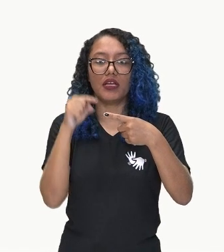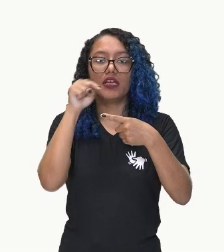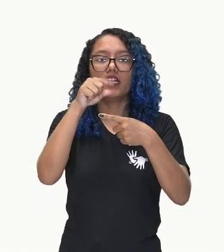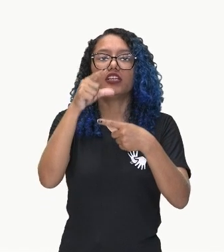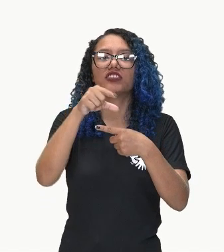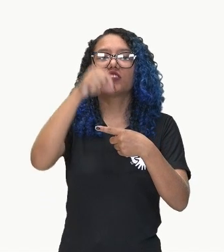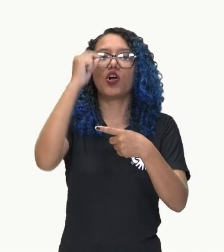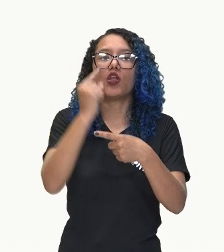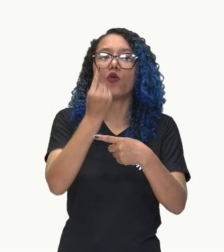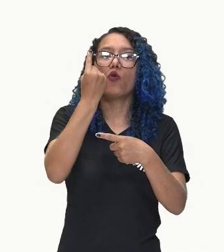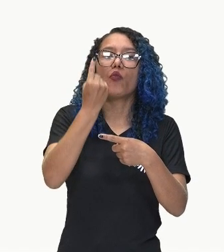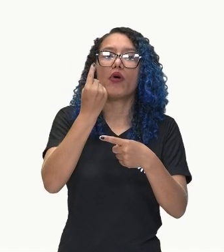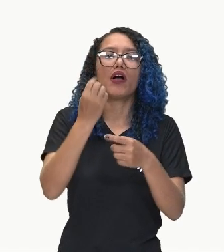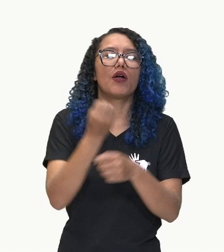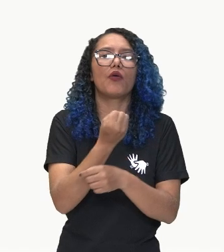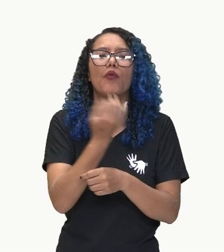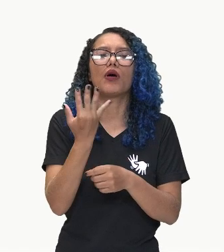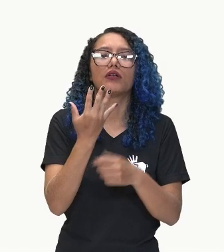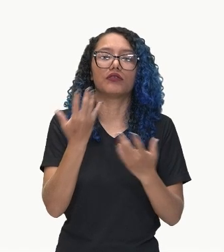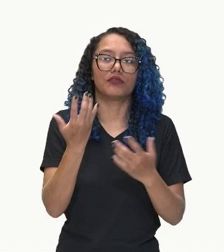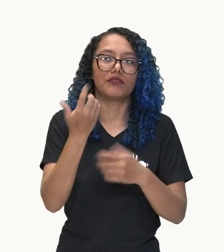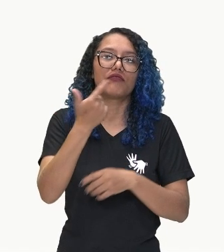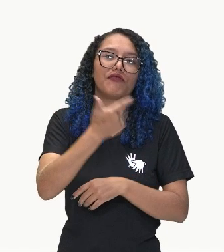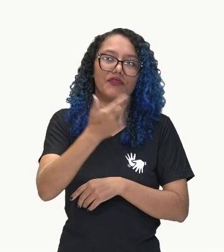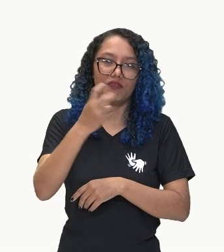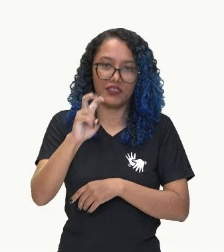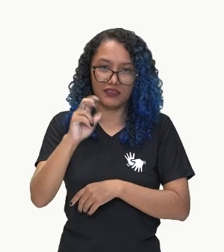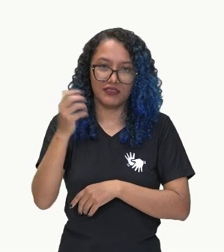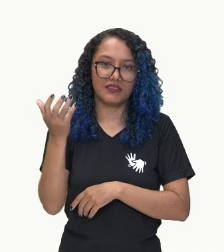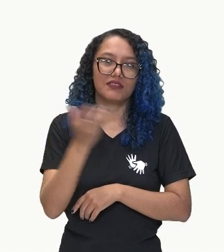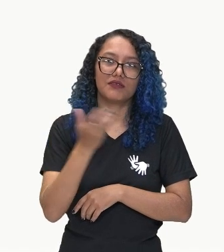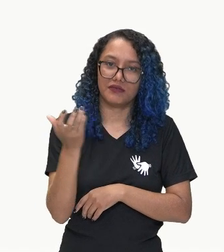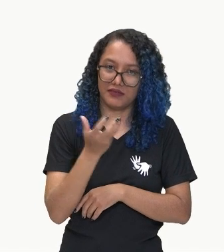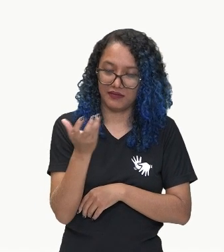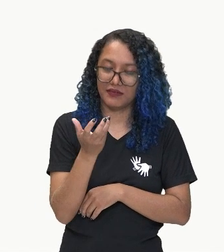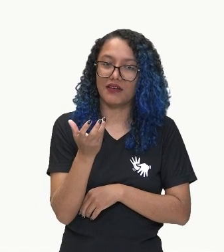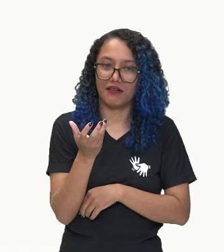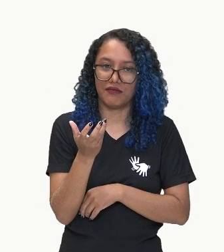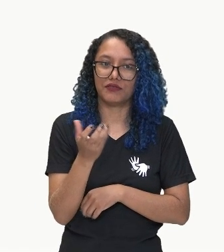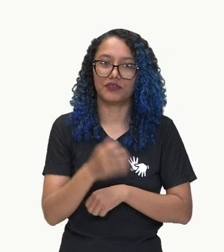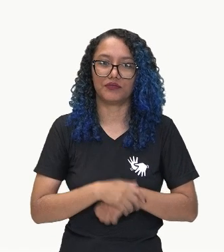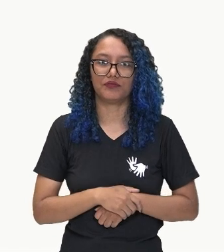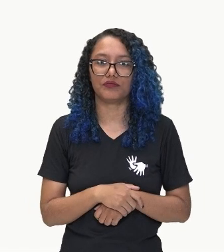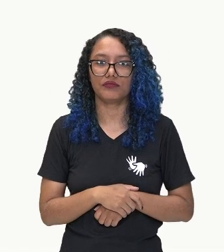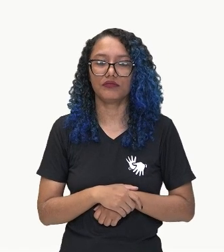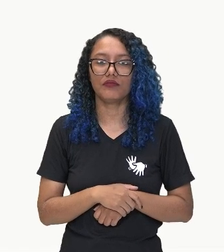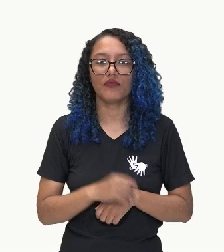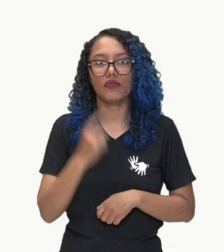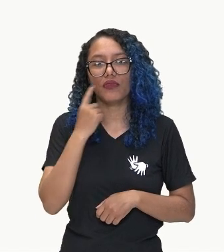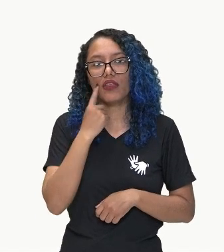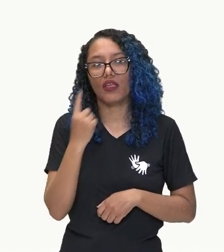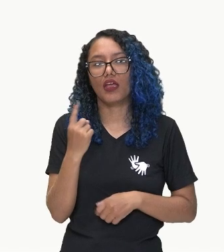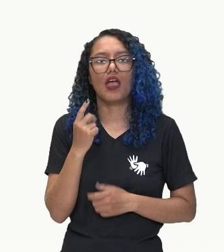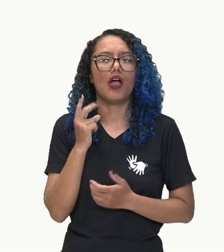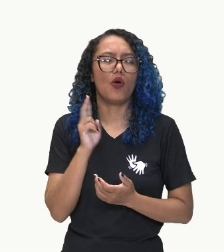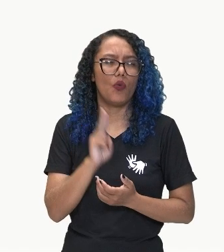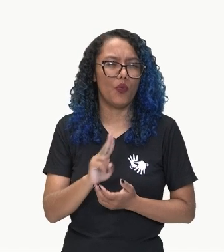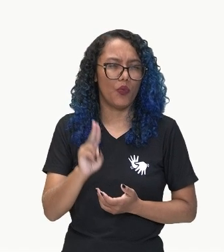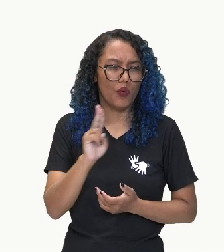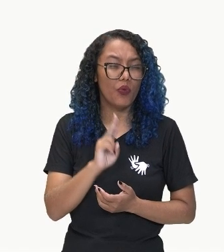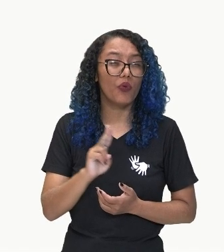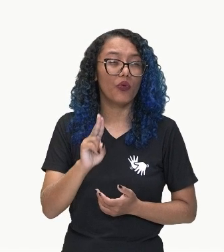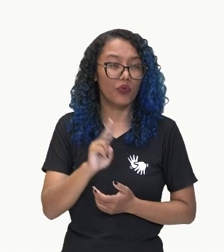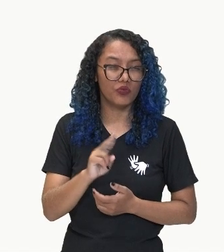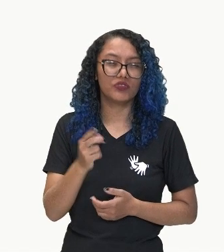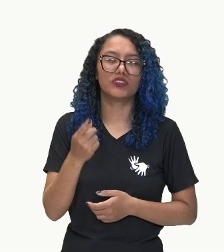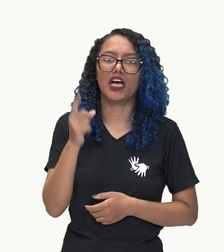centavos. E essa fração aqui, ela é muito utilizada, esse número decimal aqui, ele é muito utilizado no